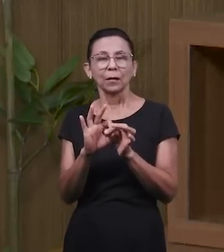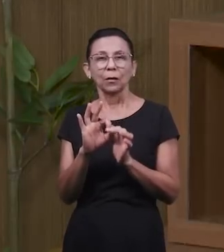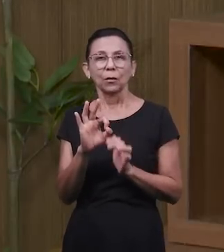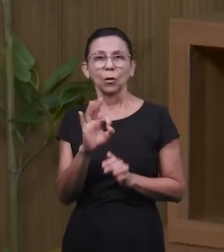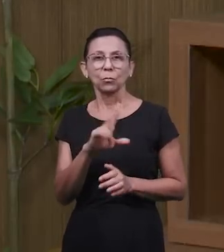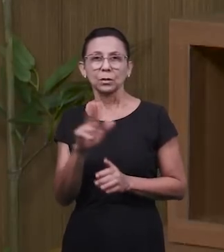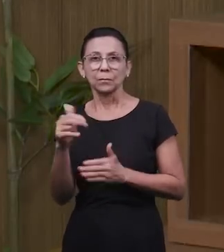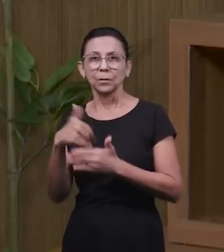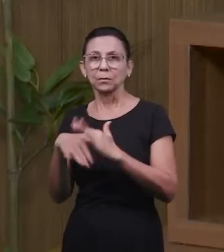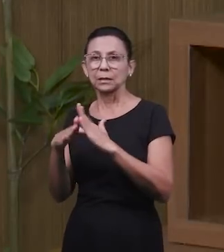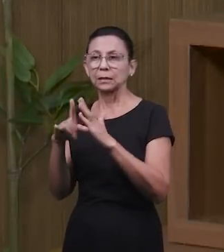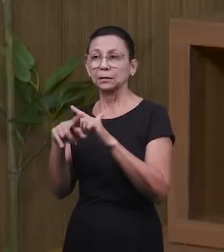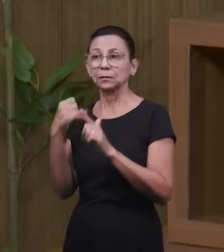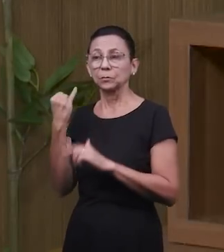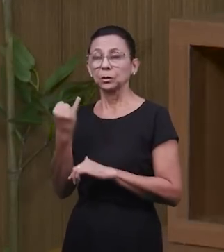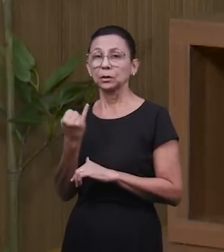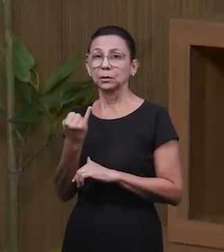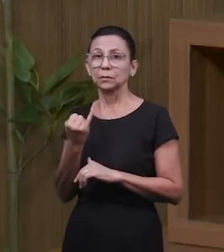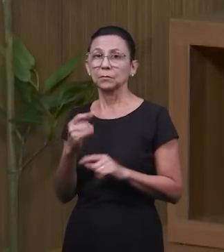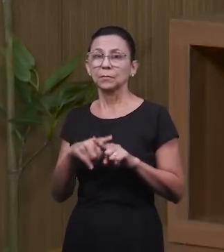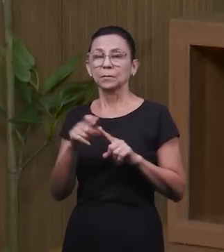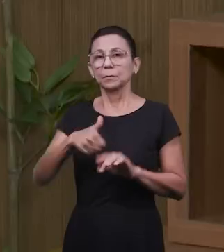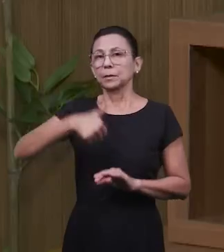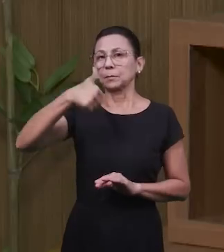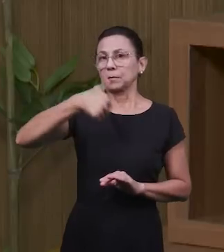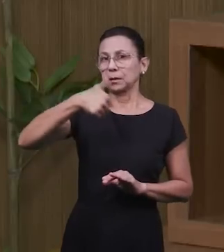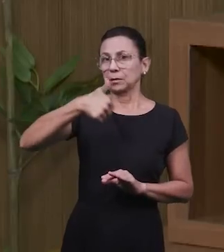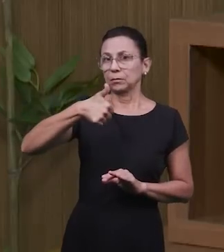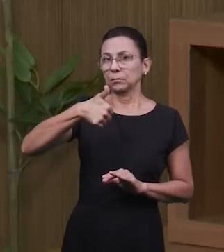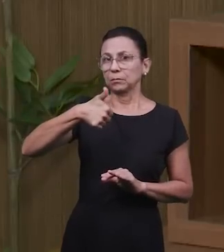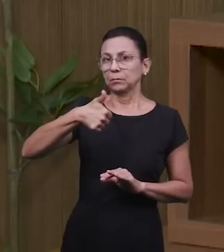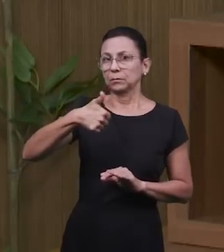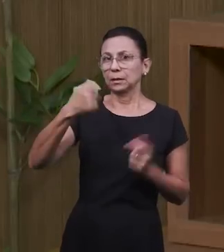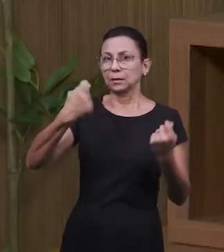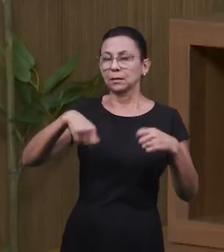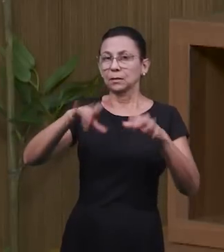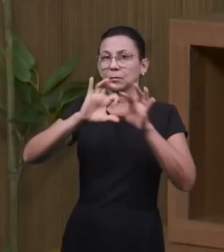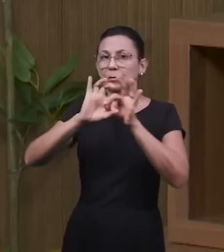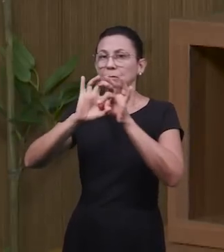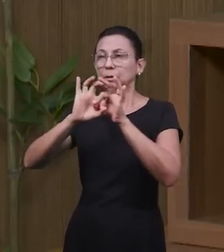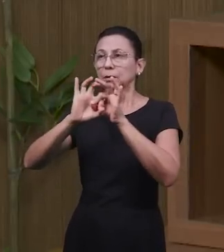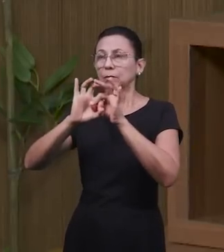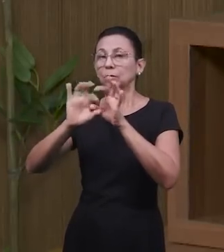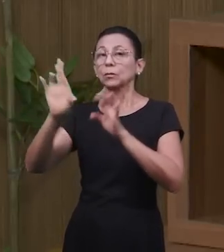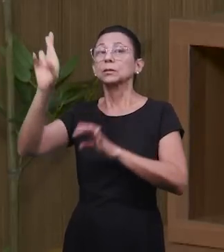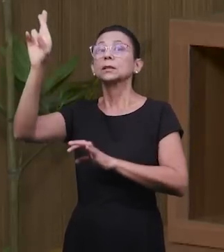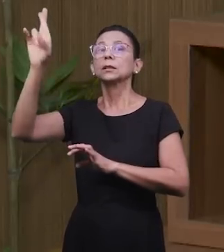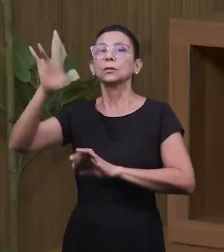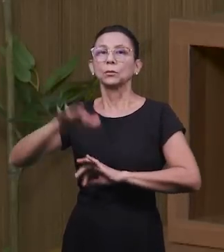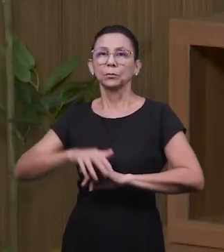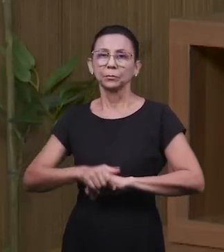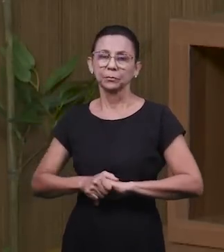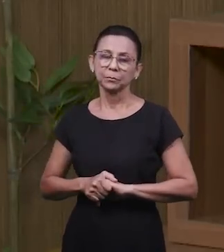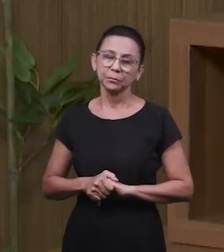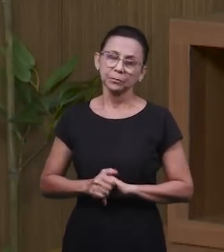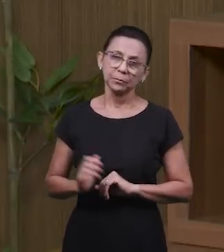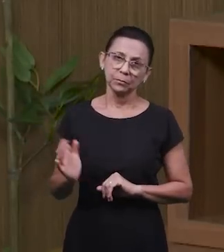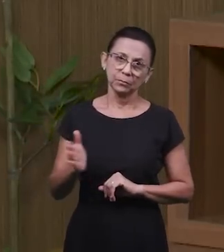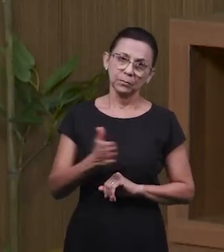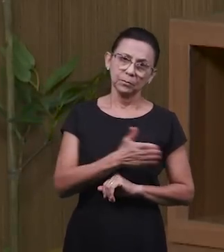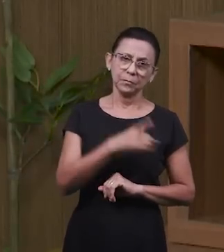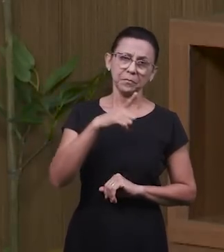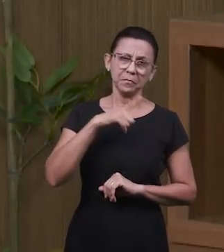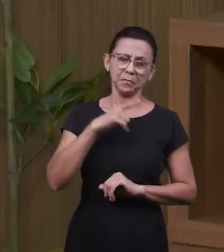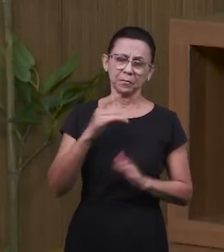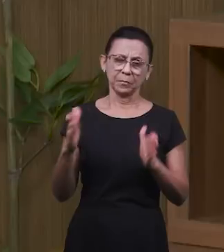Senhor. A comunhão é com o Senhor. Então, os teólogos passaram a dizer